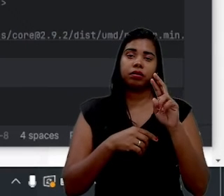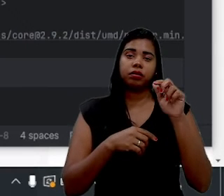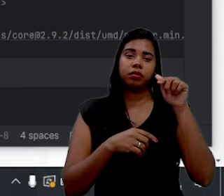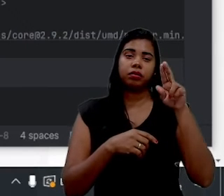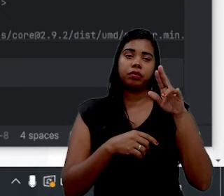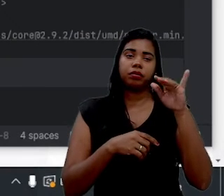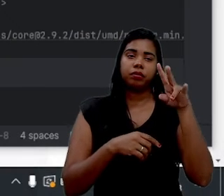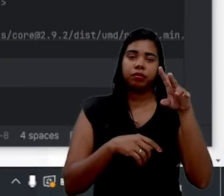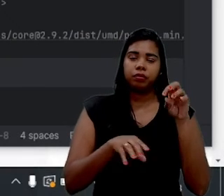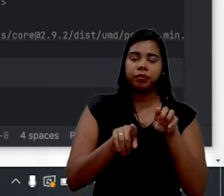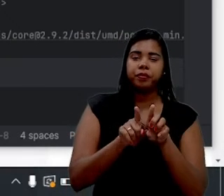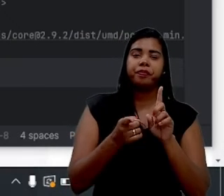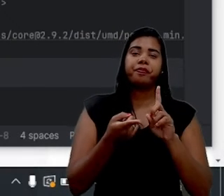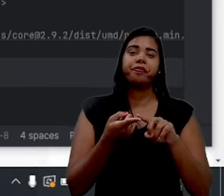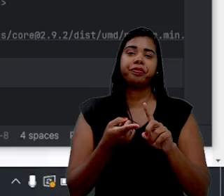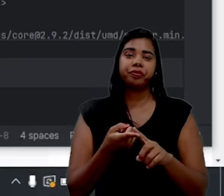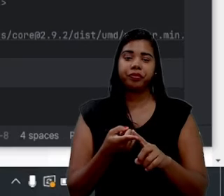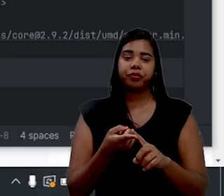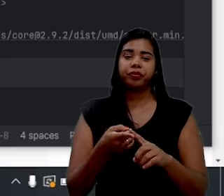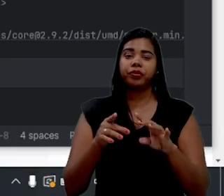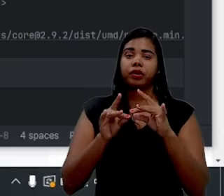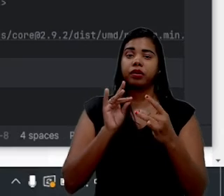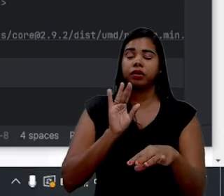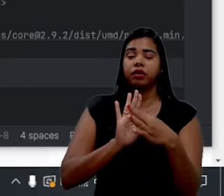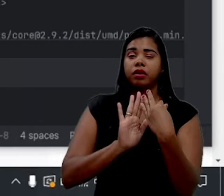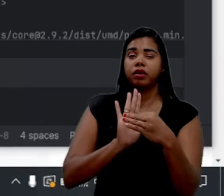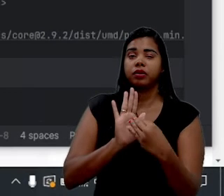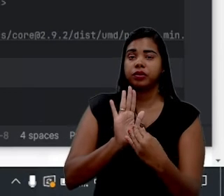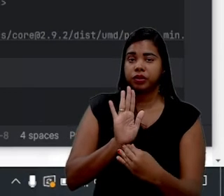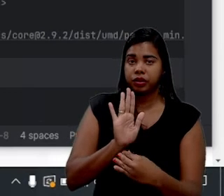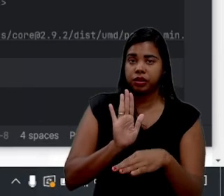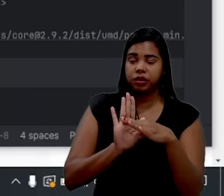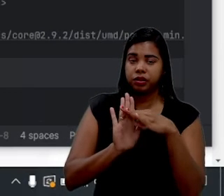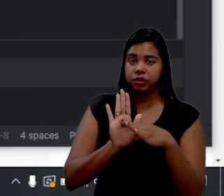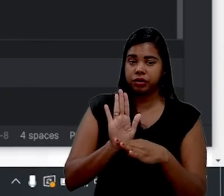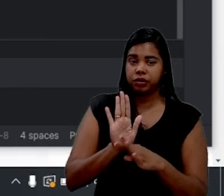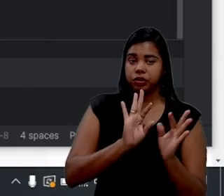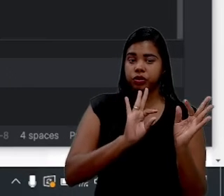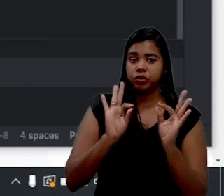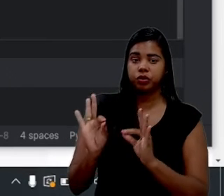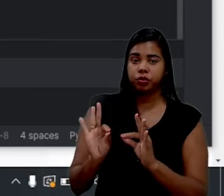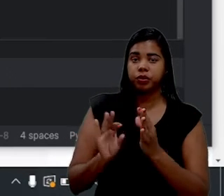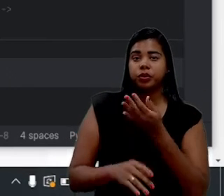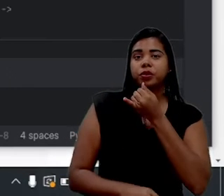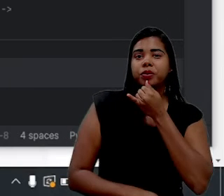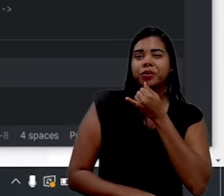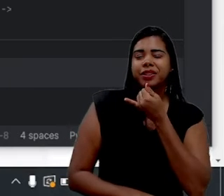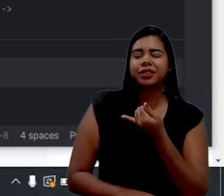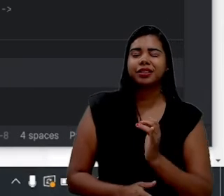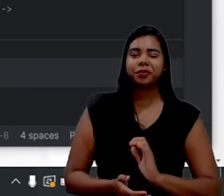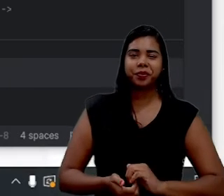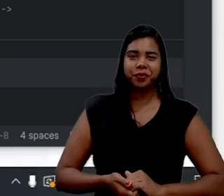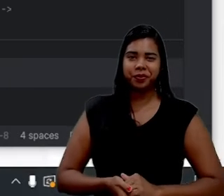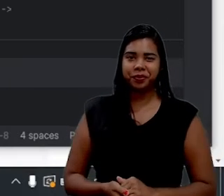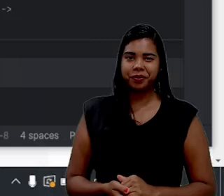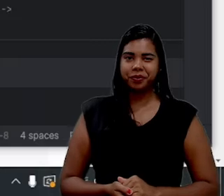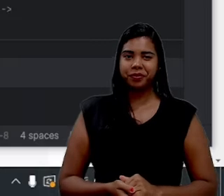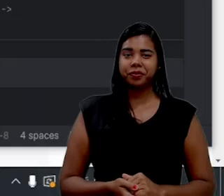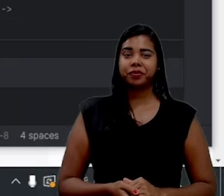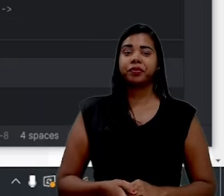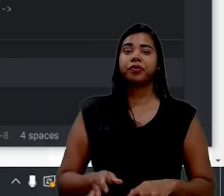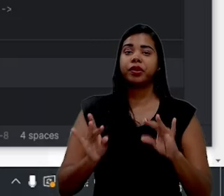Tá? Dentro dele a gente já coloca essa classe. Essas classes que a gente coloca aqui, o container, por exemplo, né? É uma classe